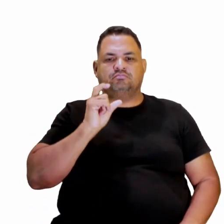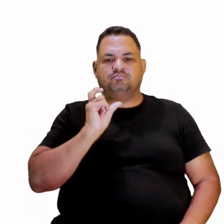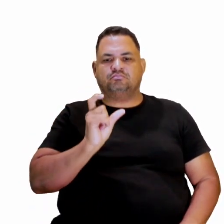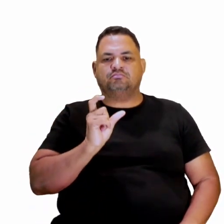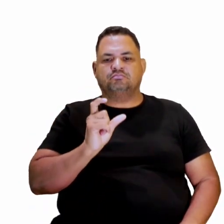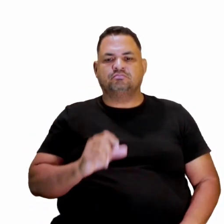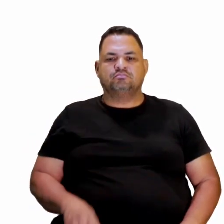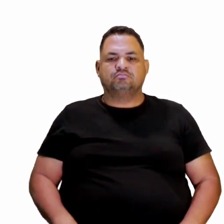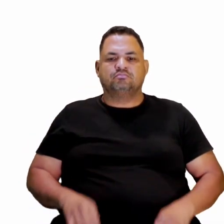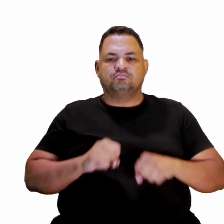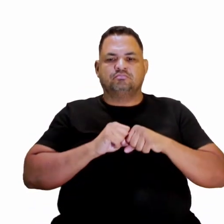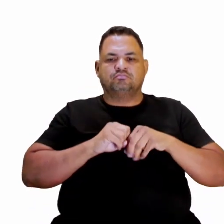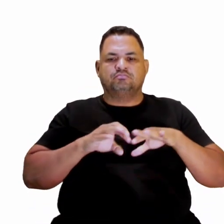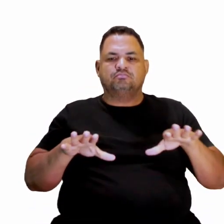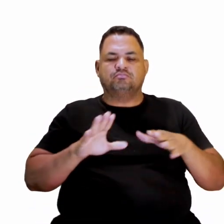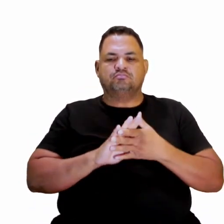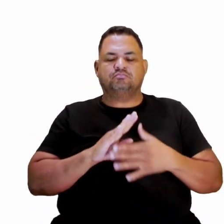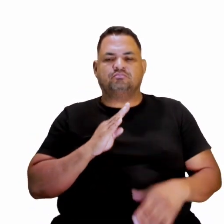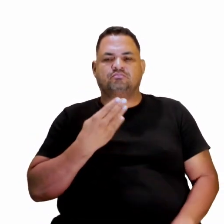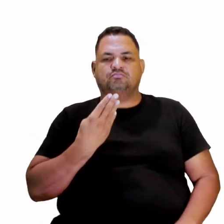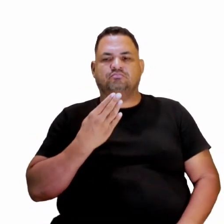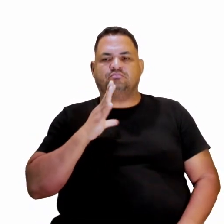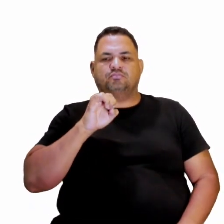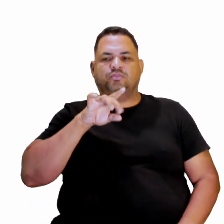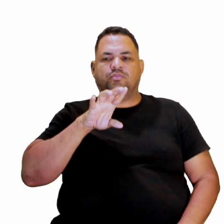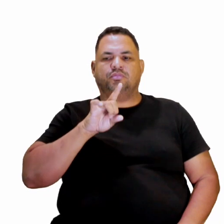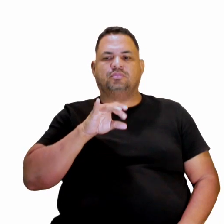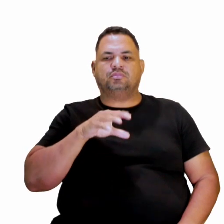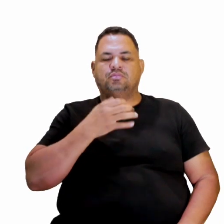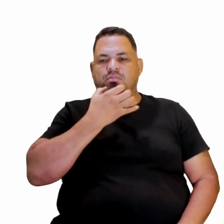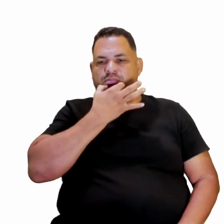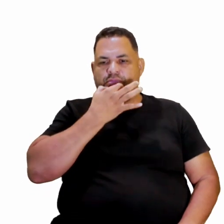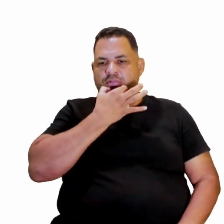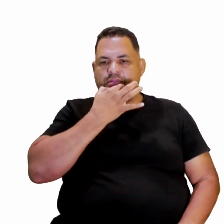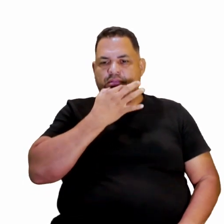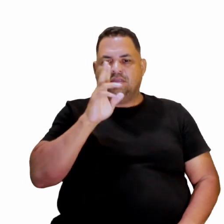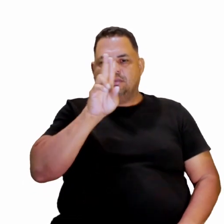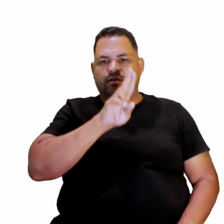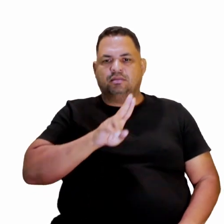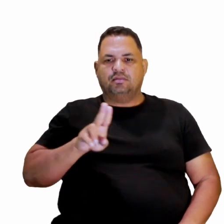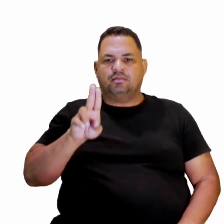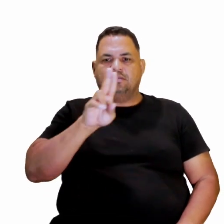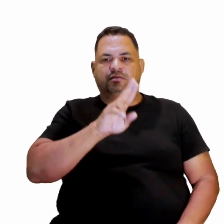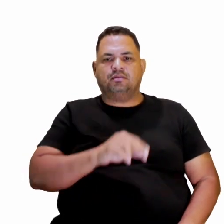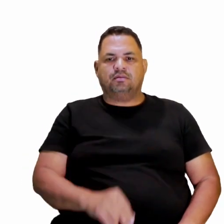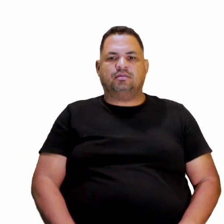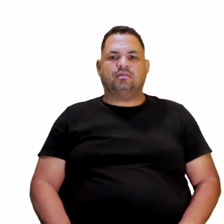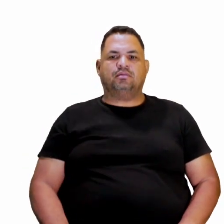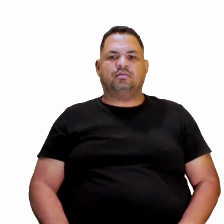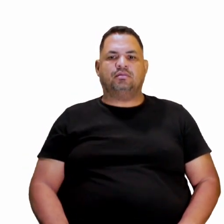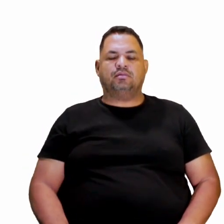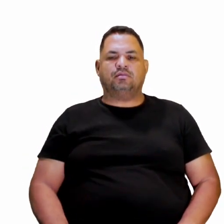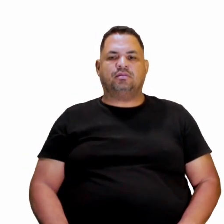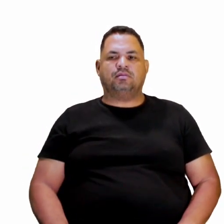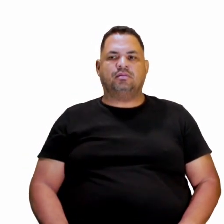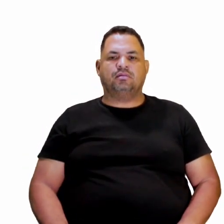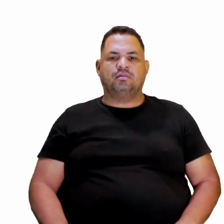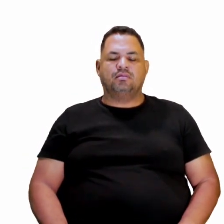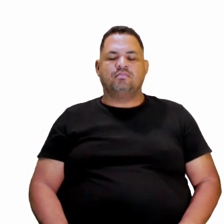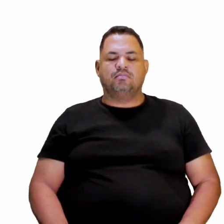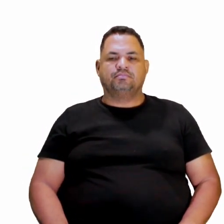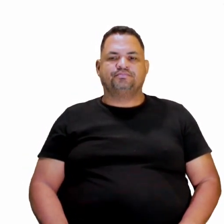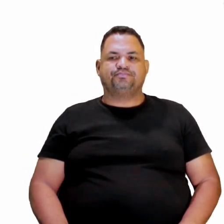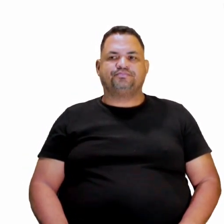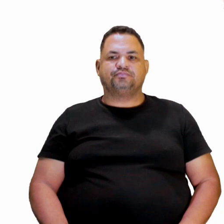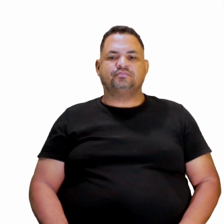palavra abrangentes, ela é um falso cognato em inglês. A gente vai usar a palavra comprehensive, que parece compreensível,